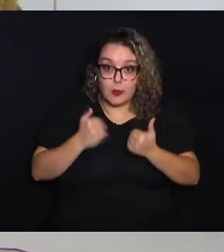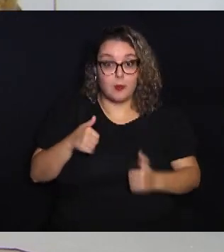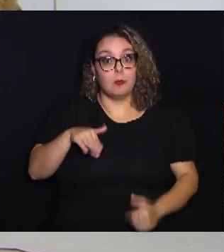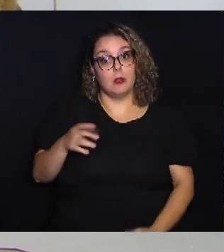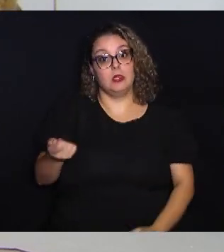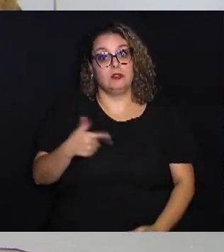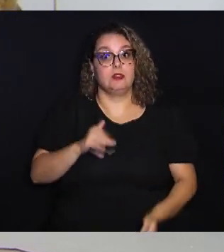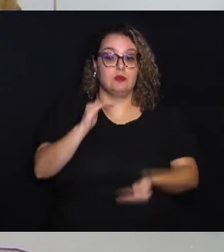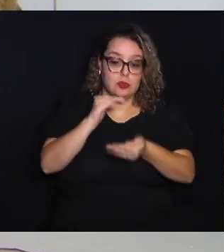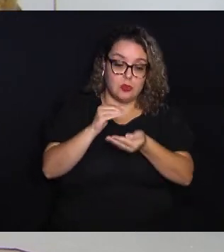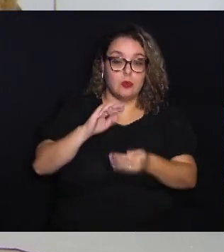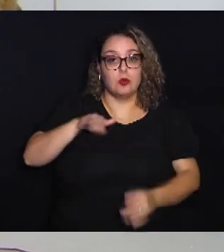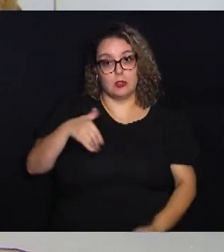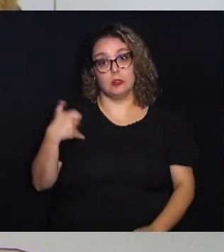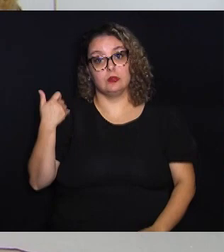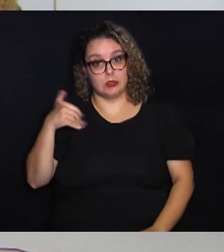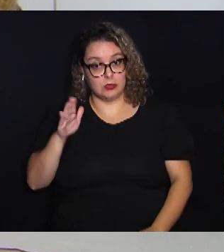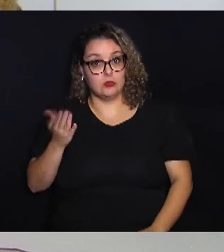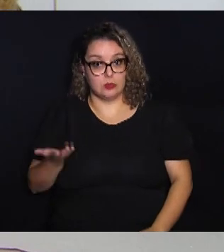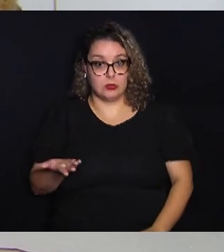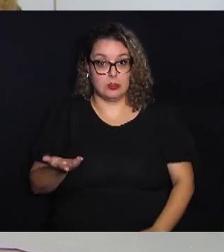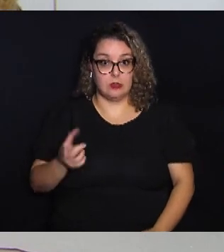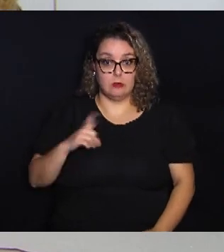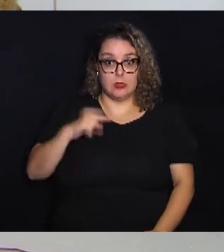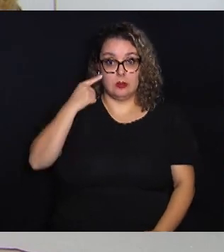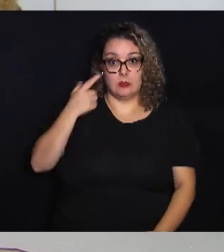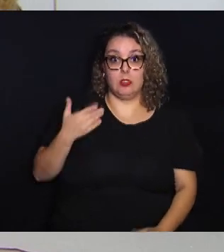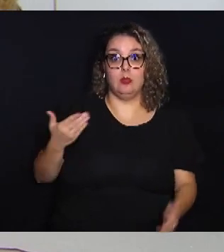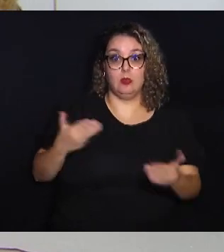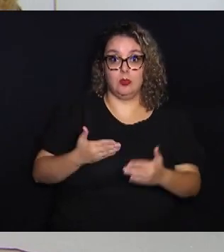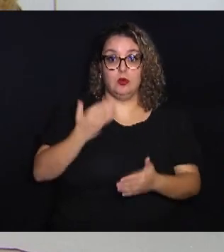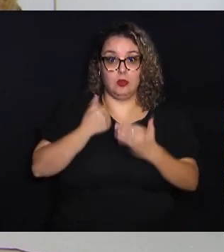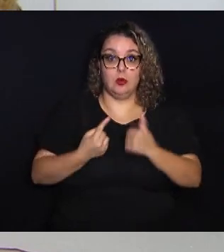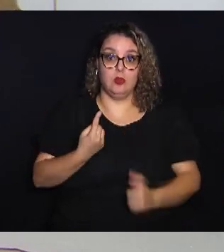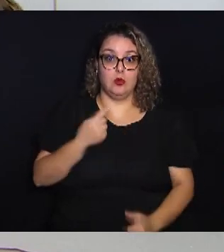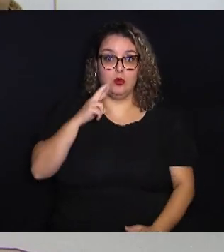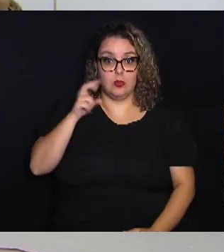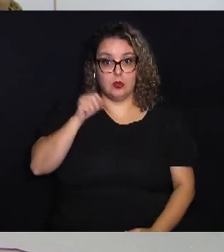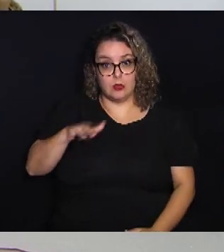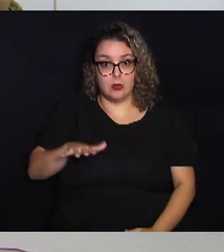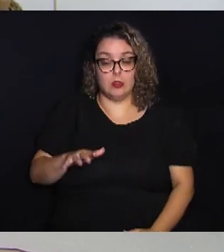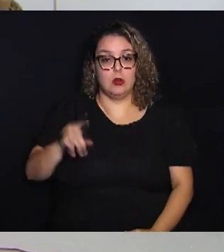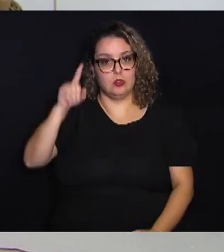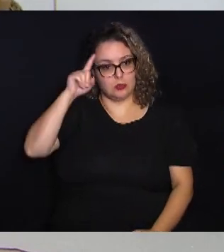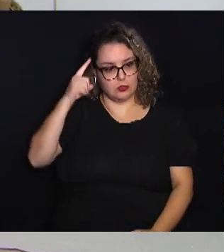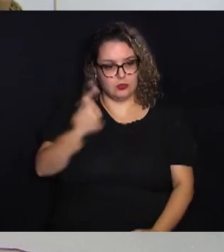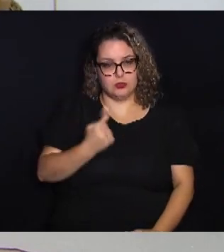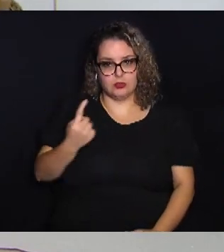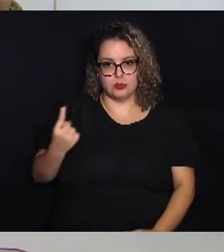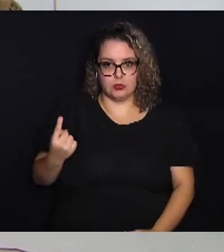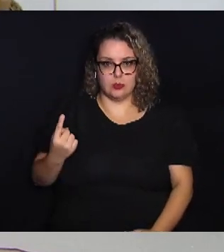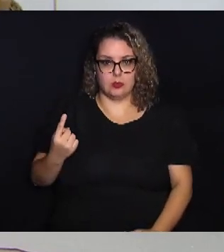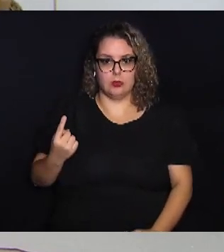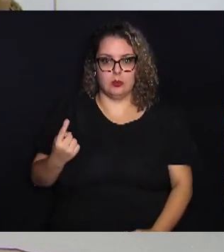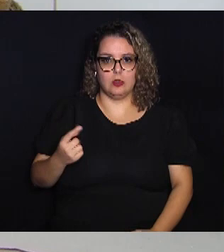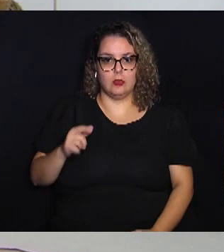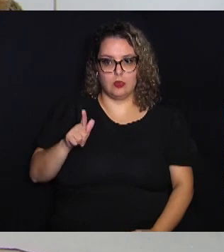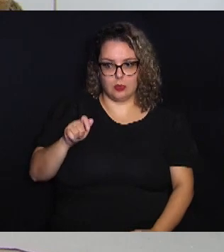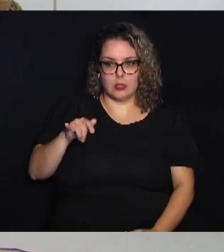muito, come muito mais quando filhote do que quando adulto, né? Para você ter noção, hoje eles comem um camundongo adulto dia,